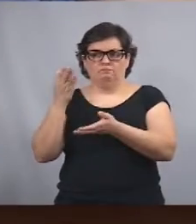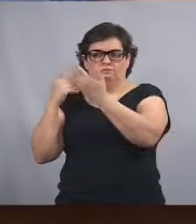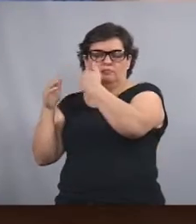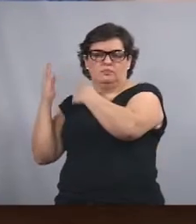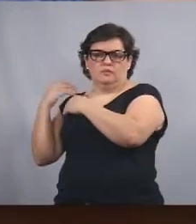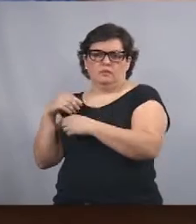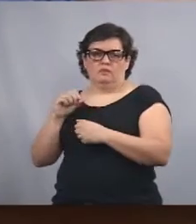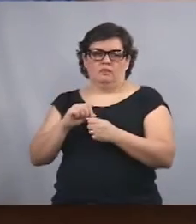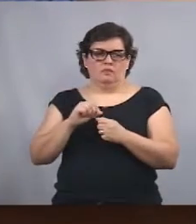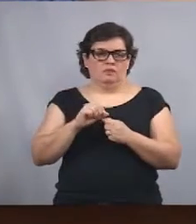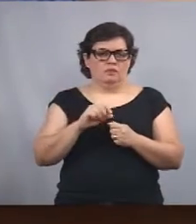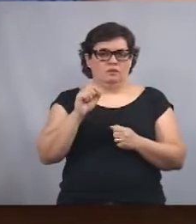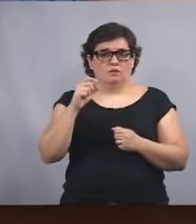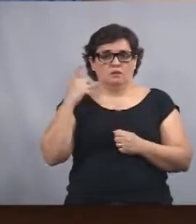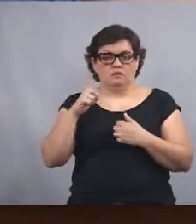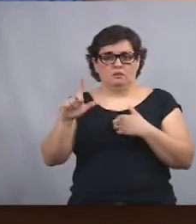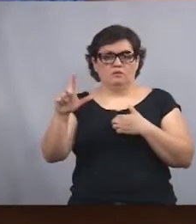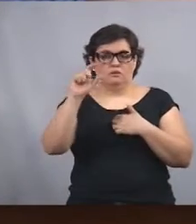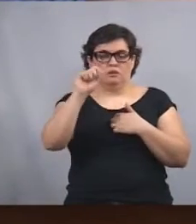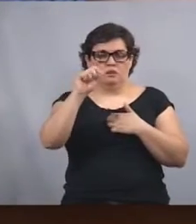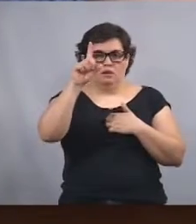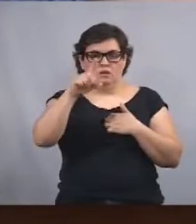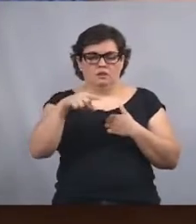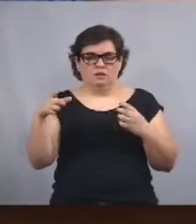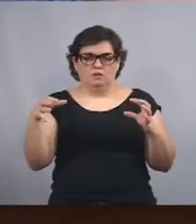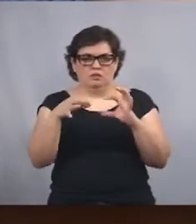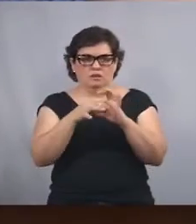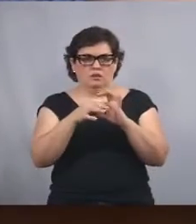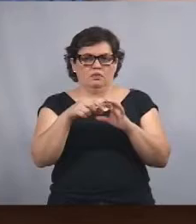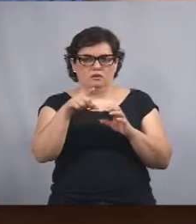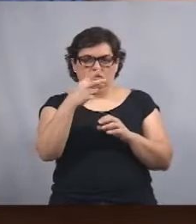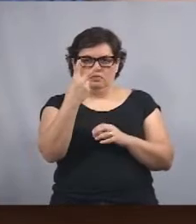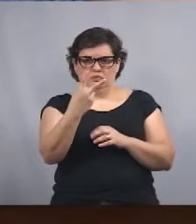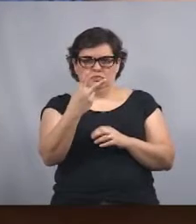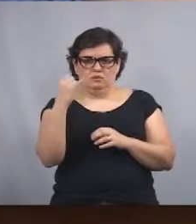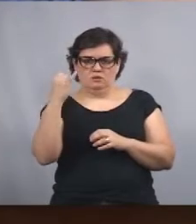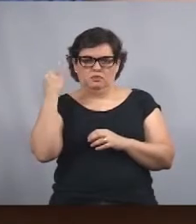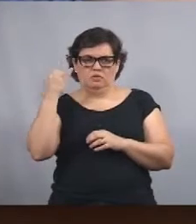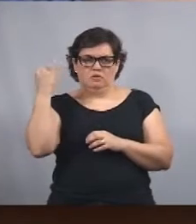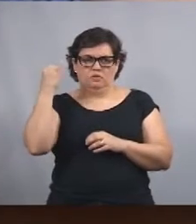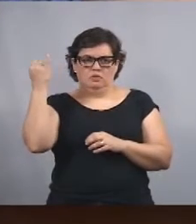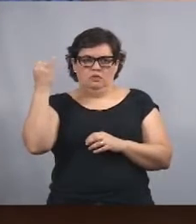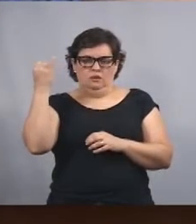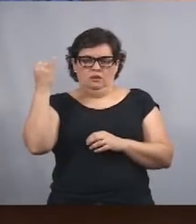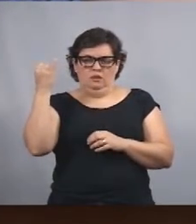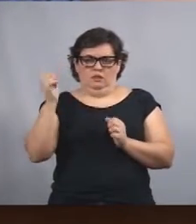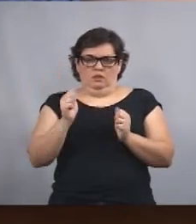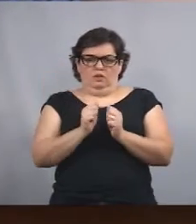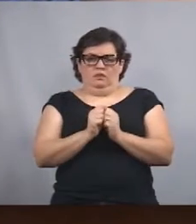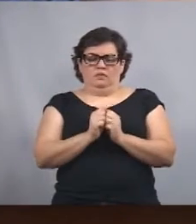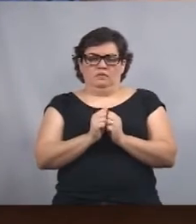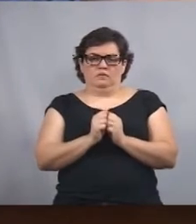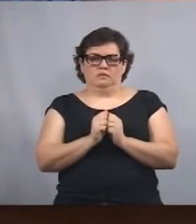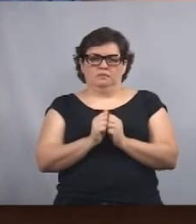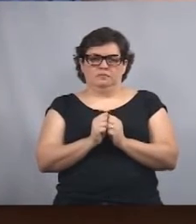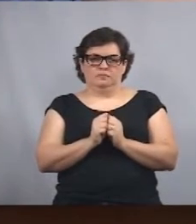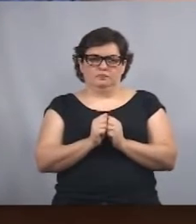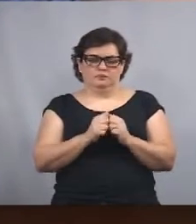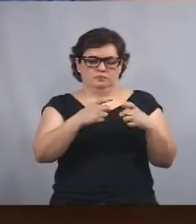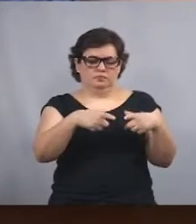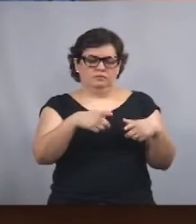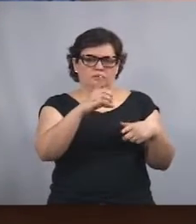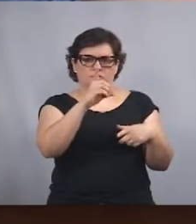e que está se conseguindo, que é uma ligação desses dois importantes com o distrito de